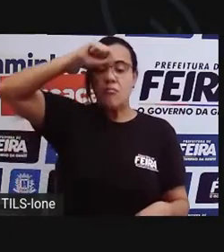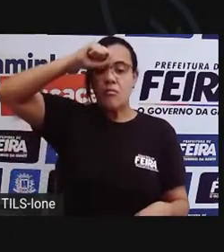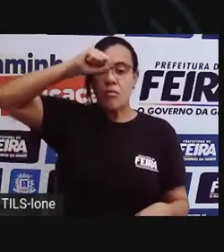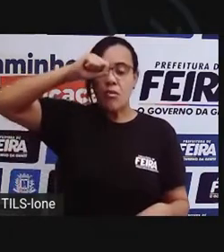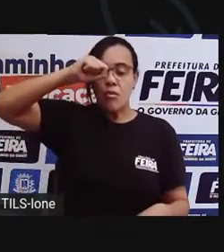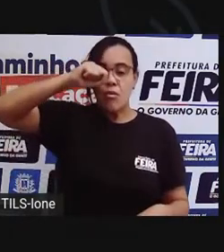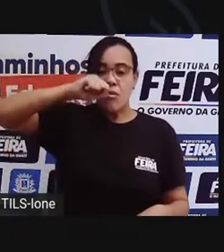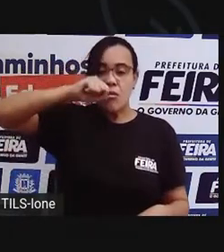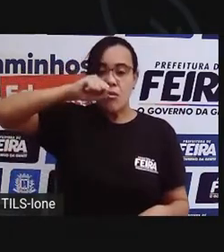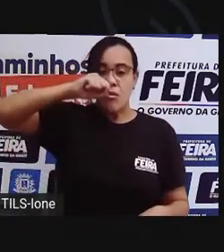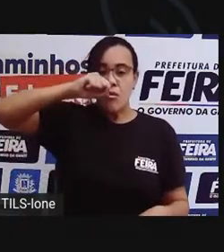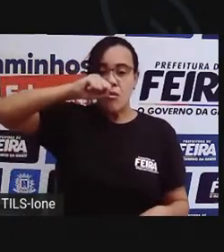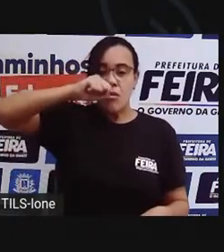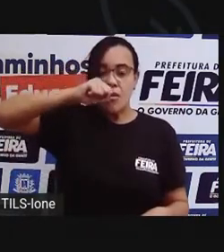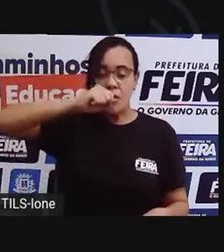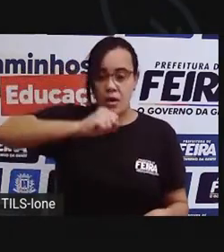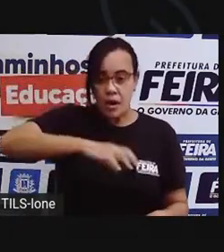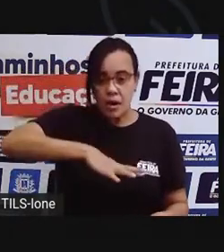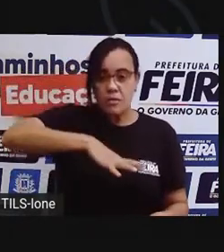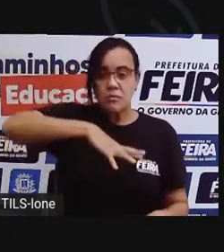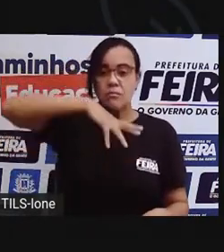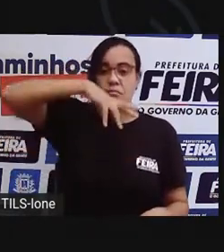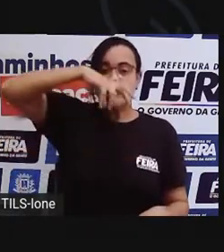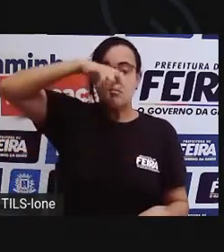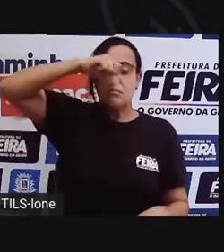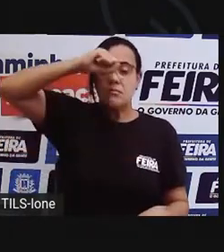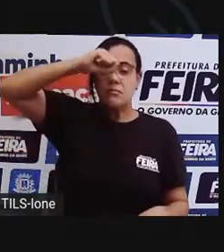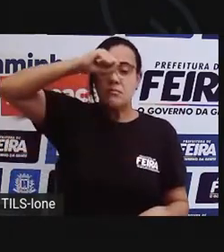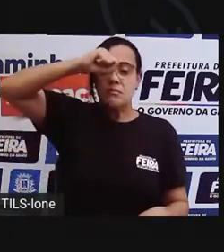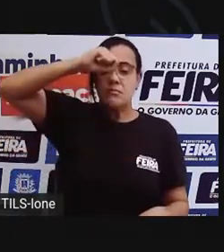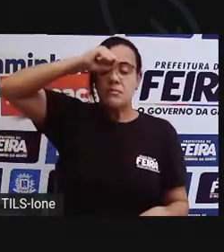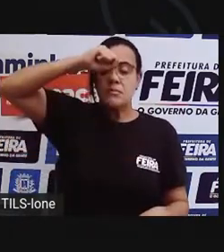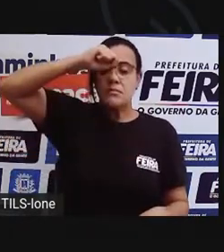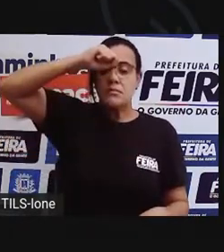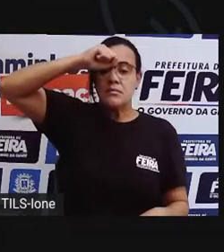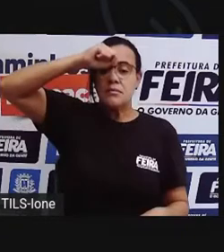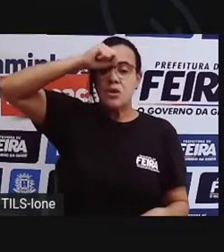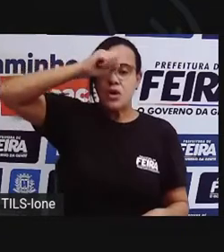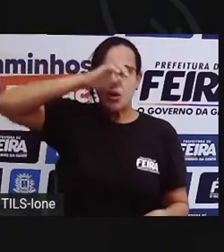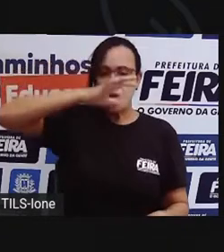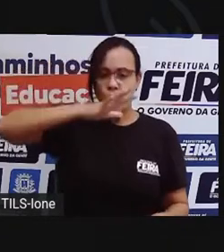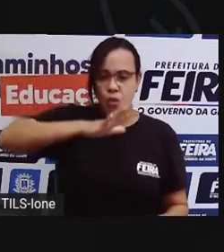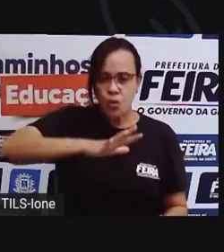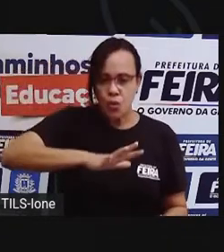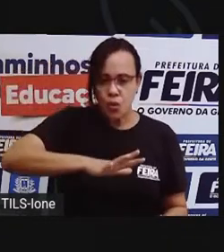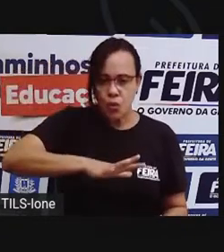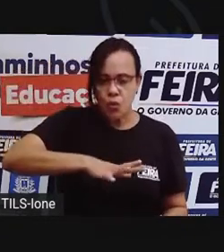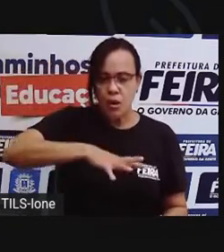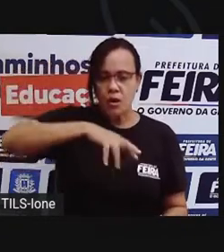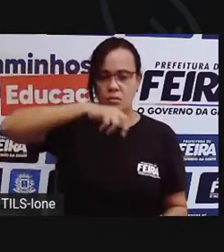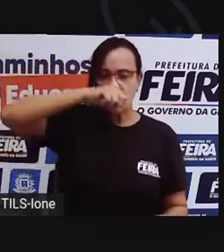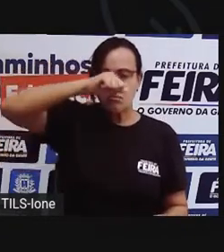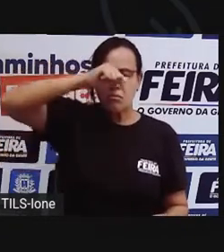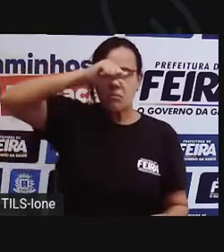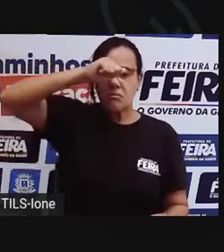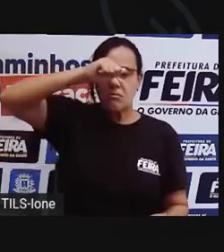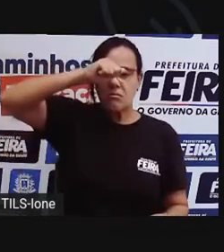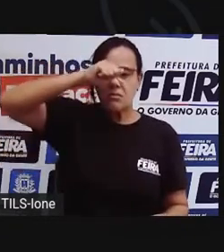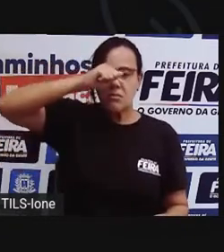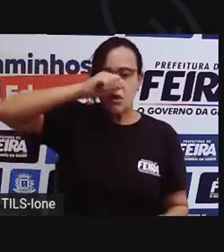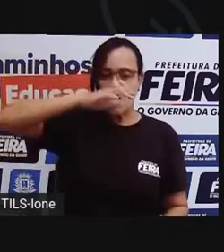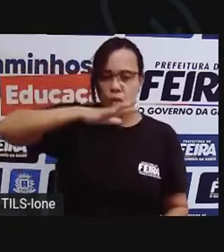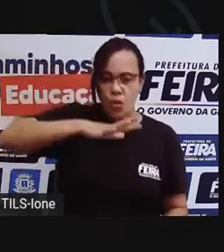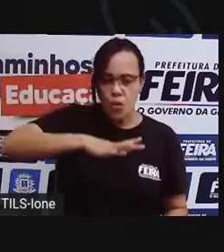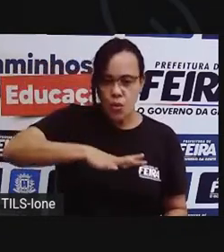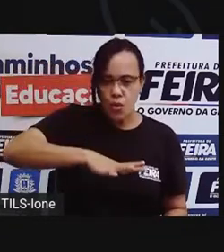que é o ato de inspirar. E o ato de expirar, que é colocar